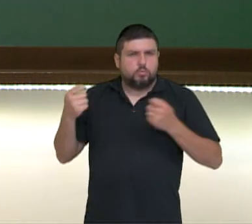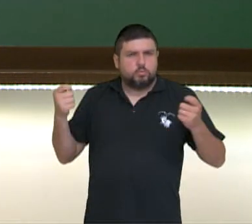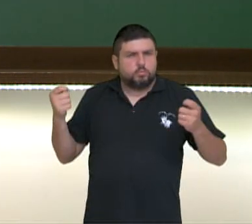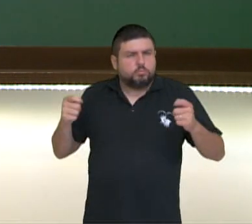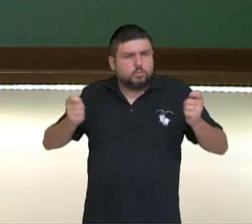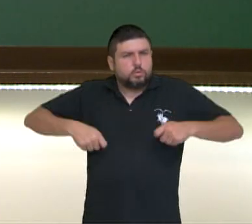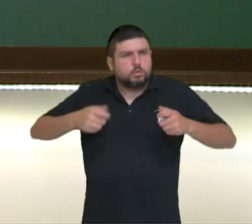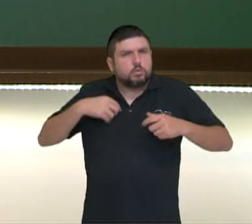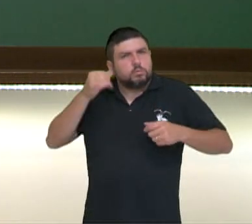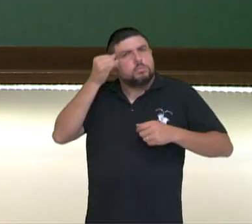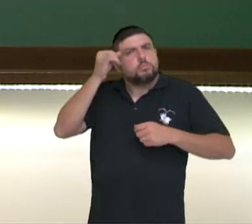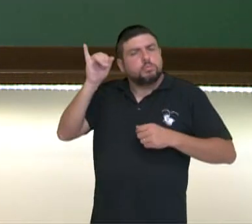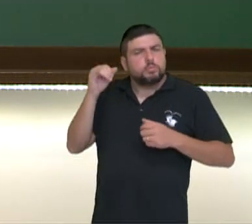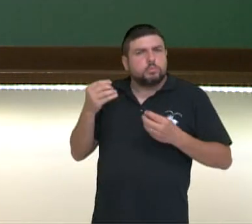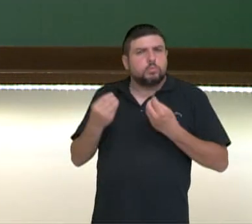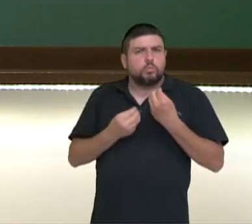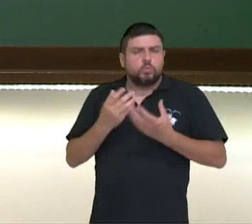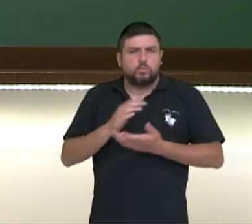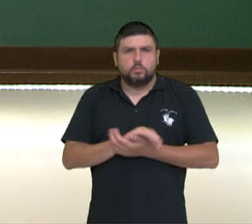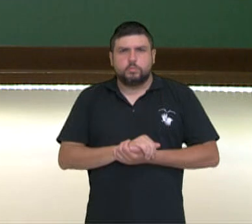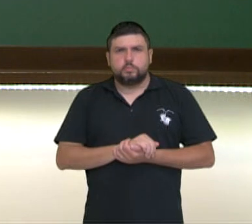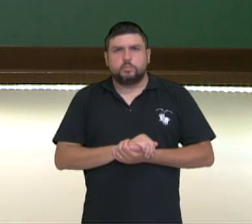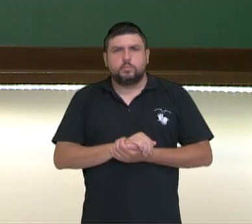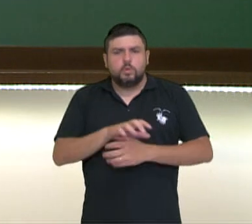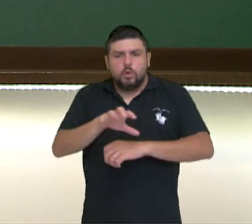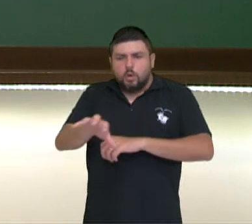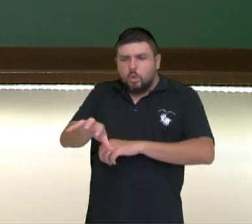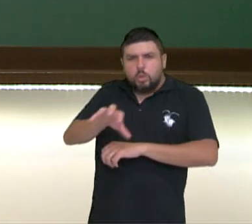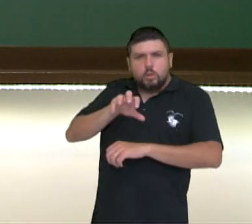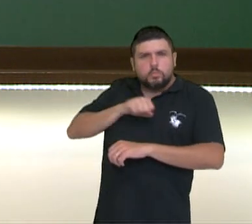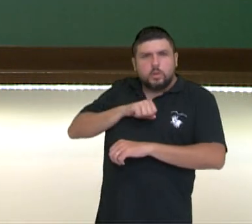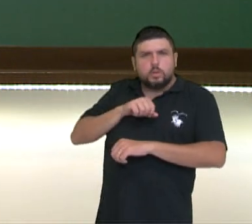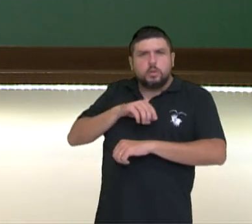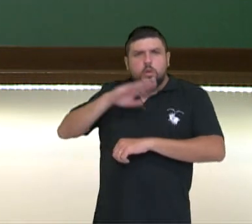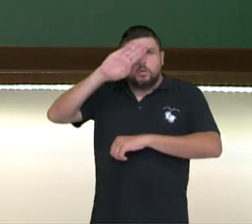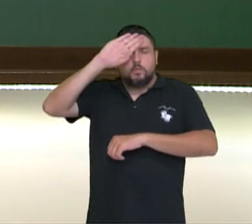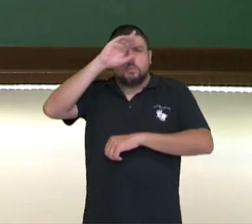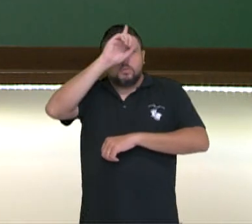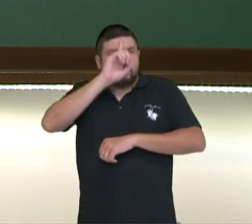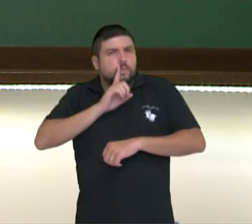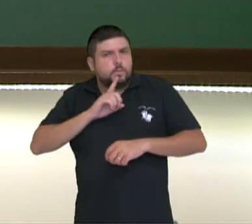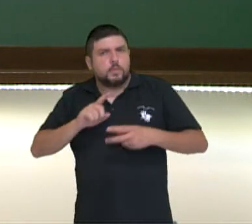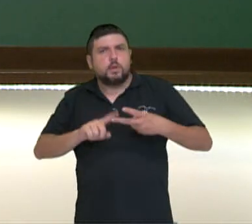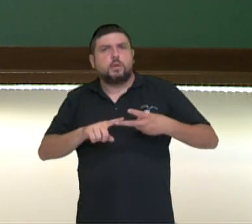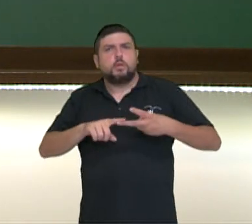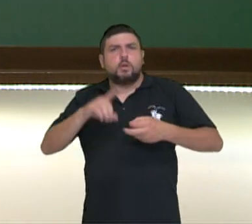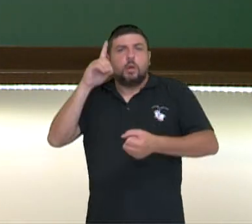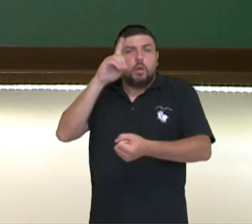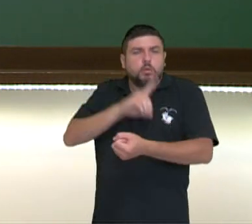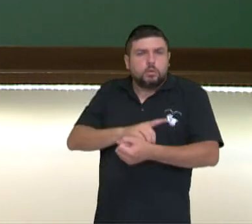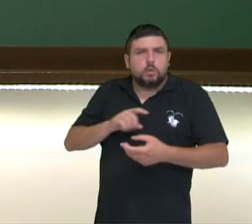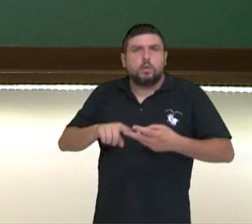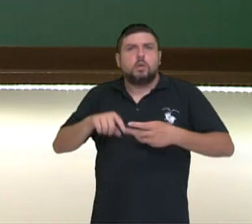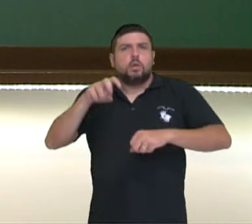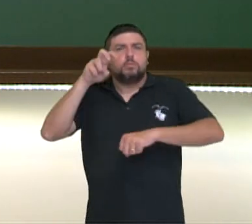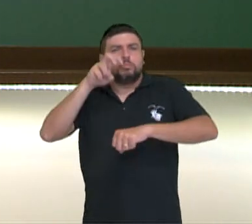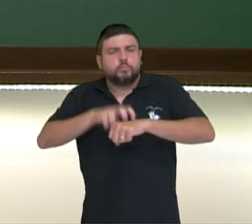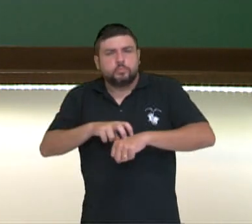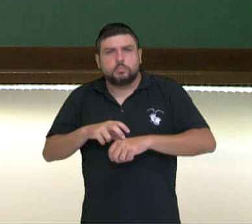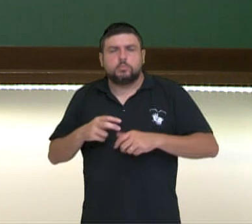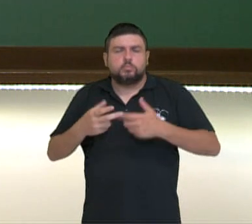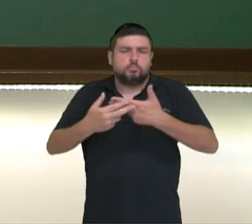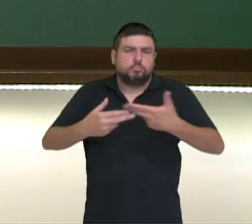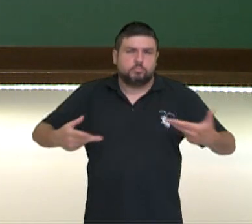evitar que aconteça a infecção por febre amarela, dengue, chikungunya e zika vírus?